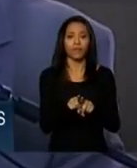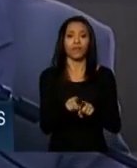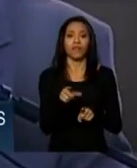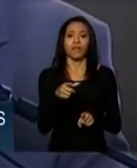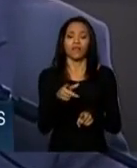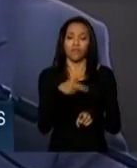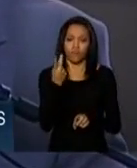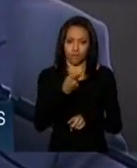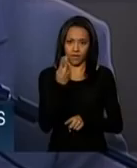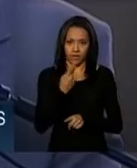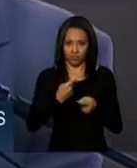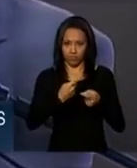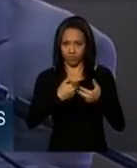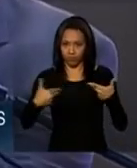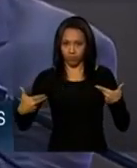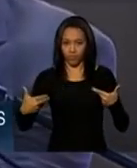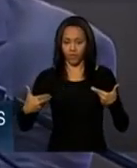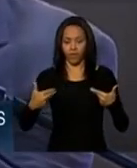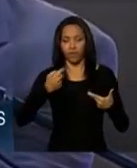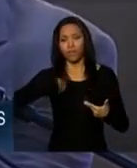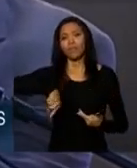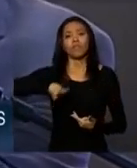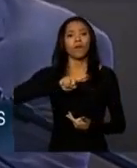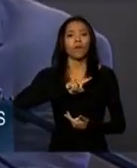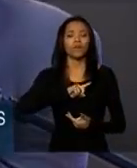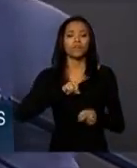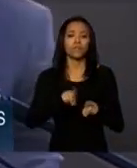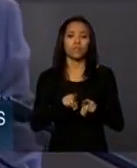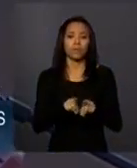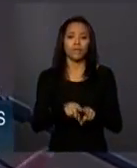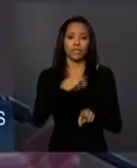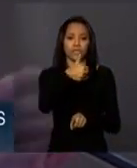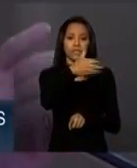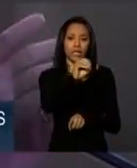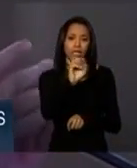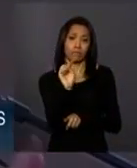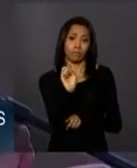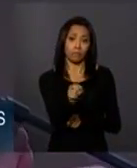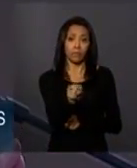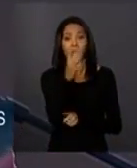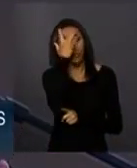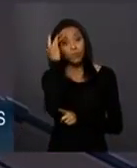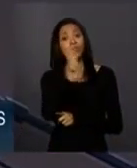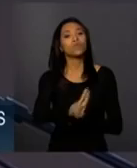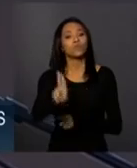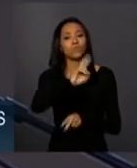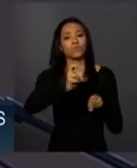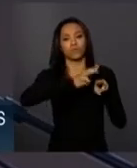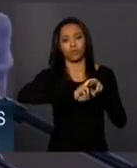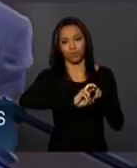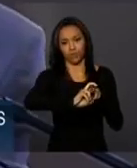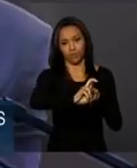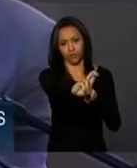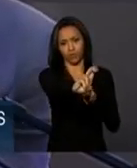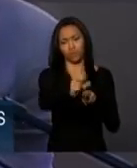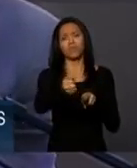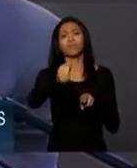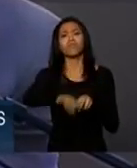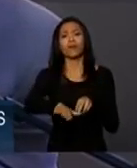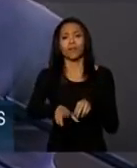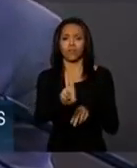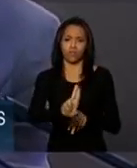Além disto, presidenta, nós estamos saindo de 10 mil pessoas que são transportadas a um custo muito